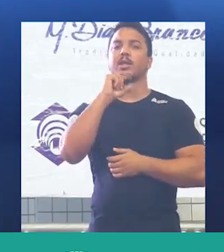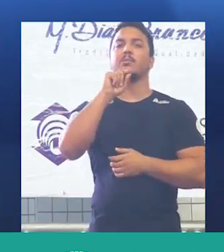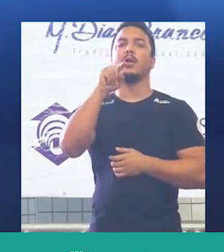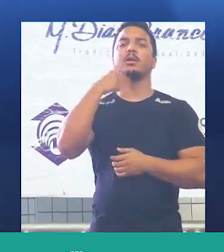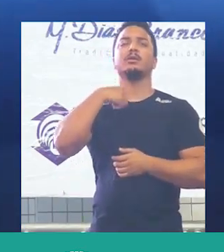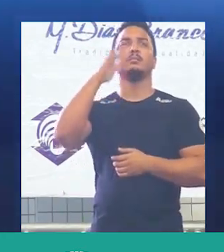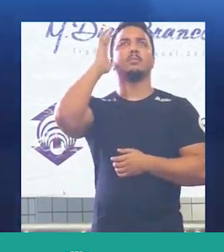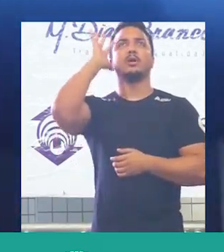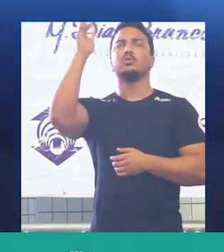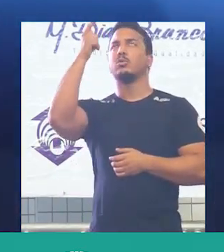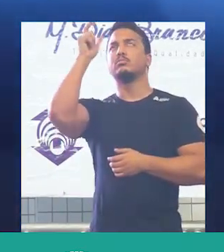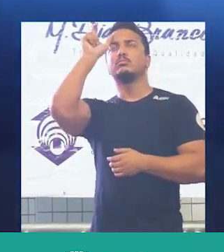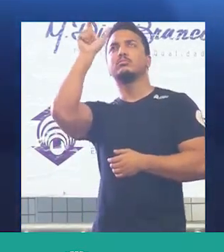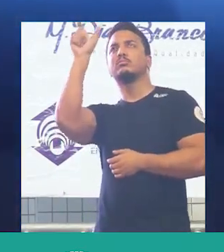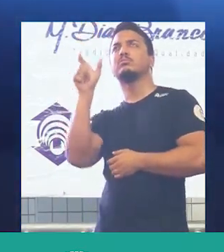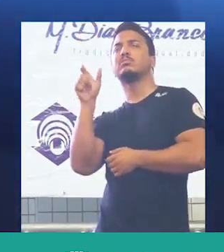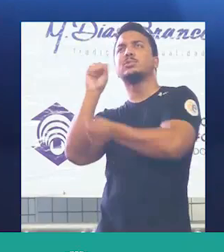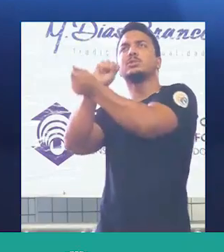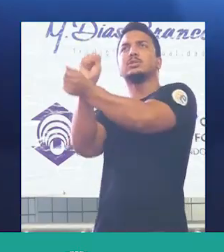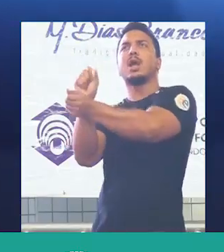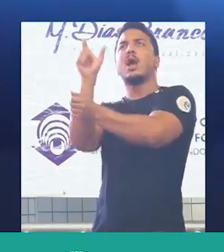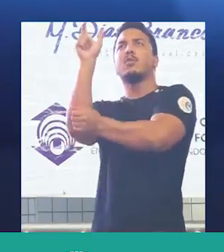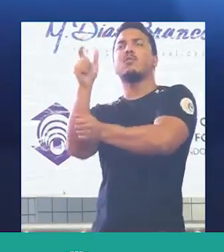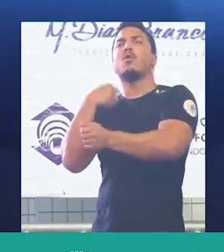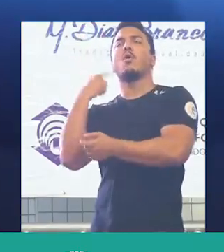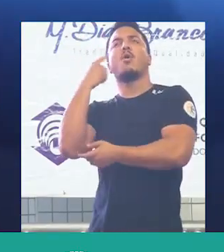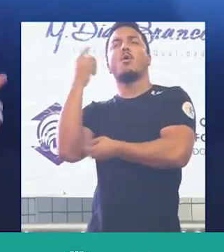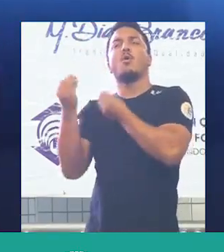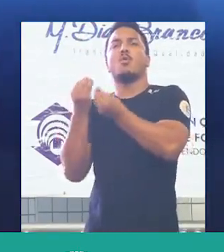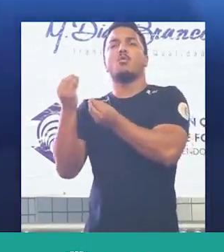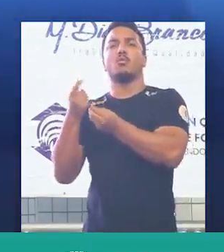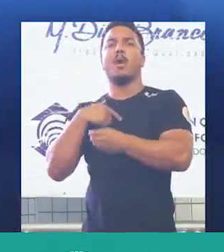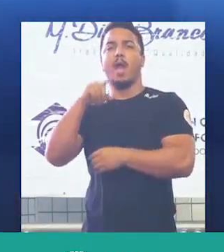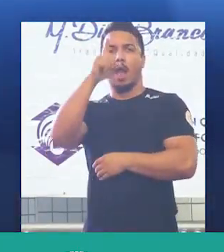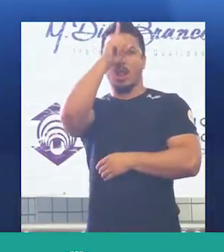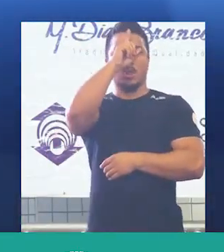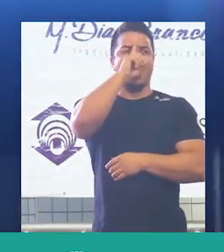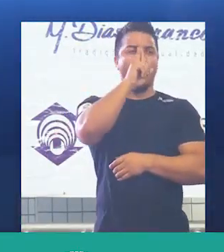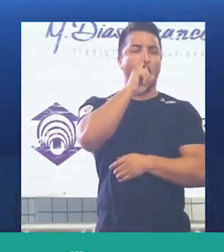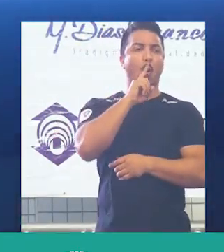Quem imaginou um escravo, assim, um cara loiro,